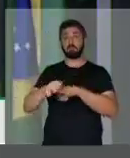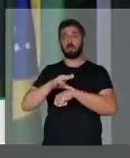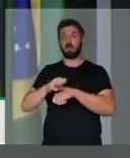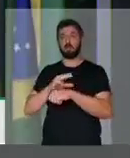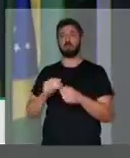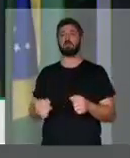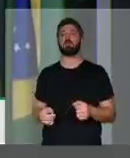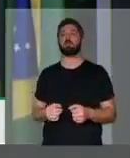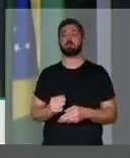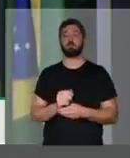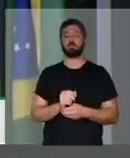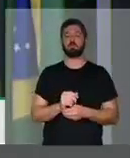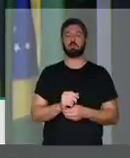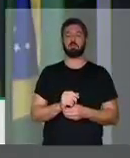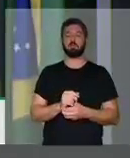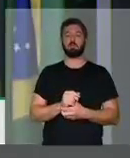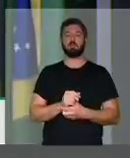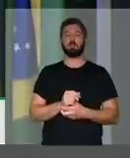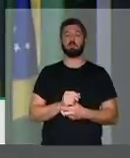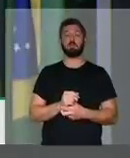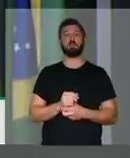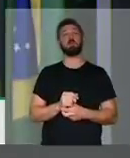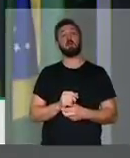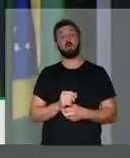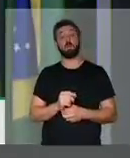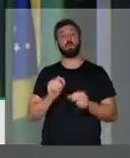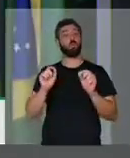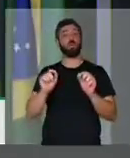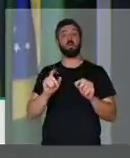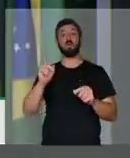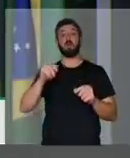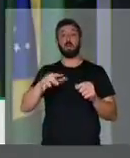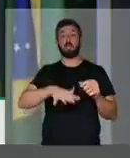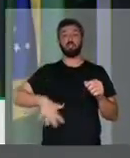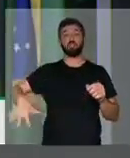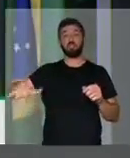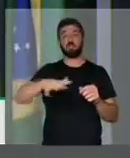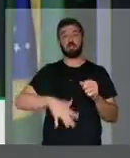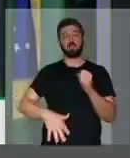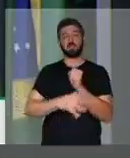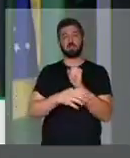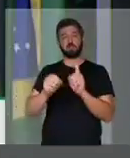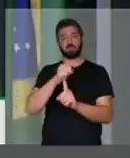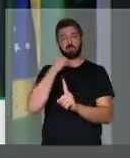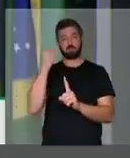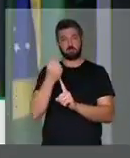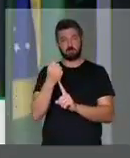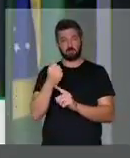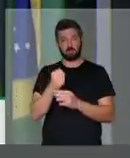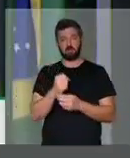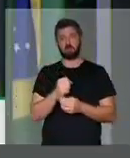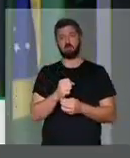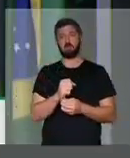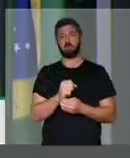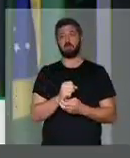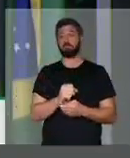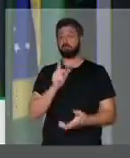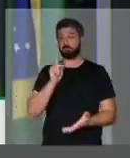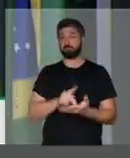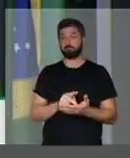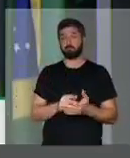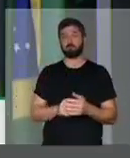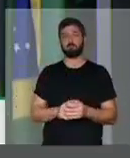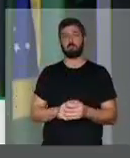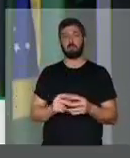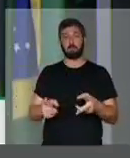que economistas e outros fazem, que é o conjunto da Seguridade Social. E quando nós olhamos o conjunto, realmente,